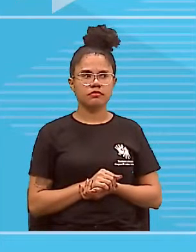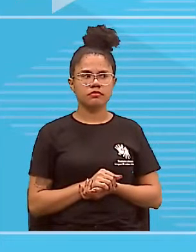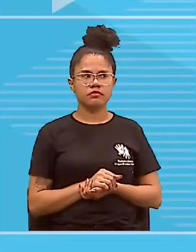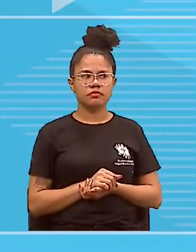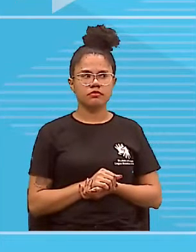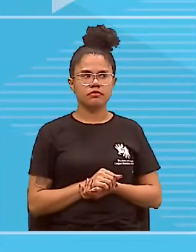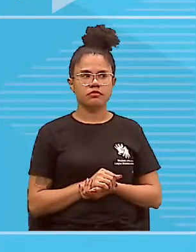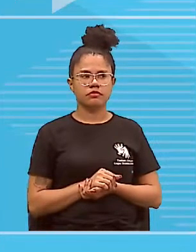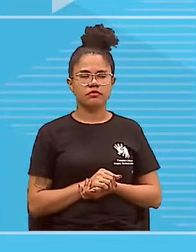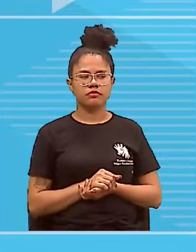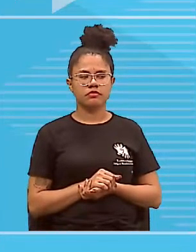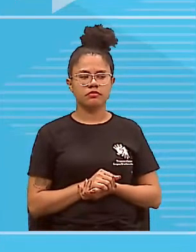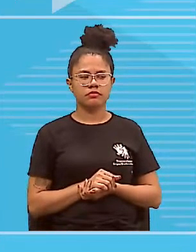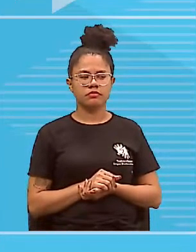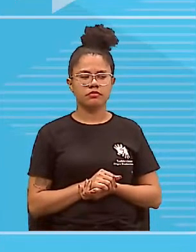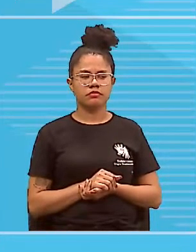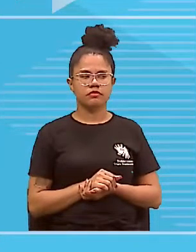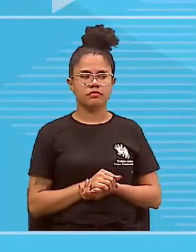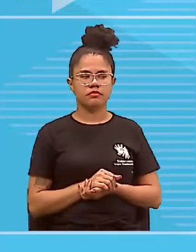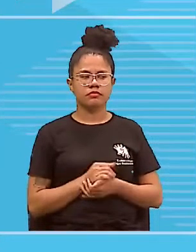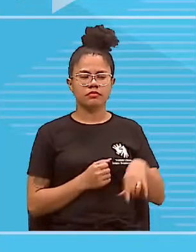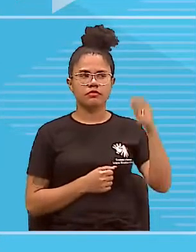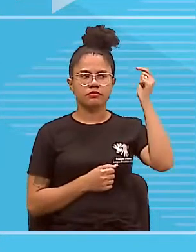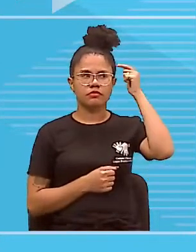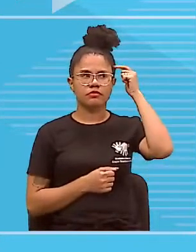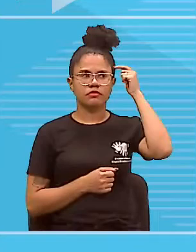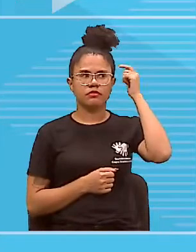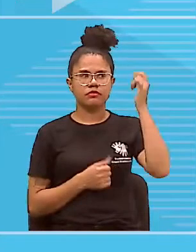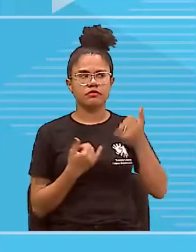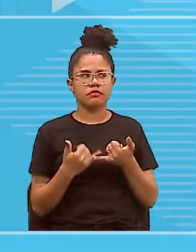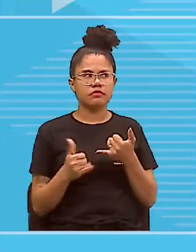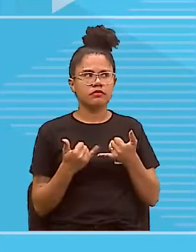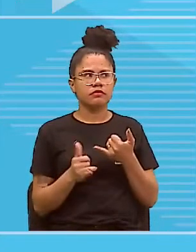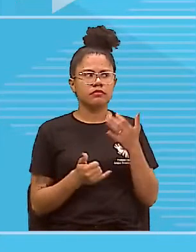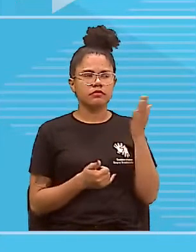se imaginou o mesmo processo